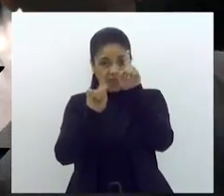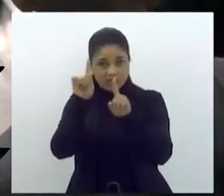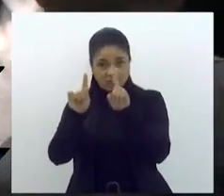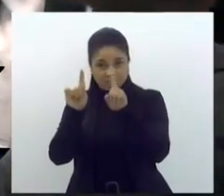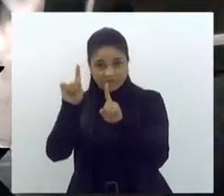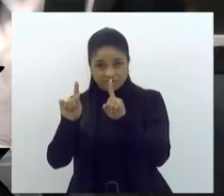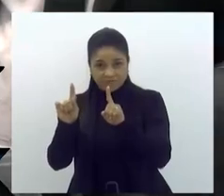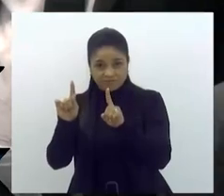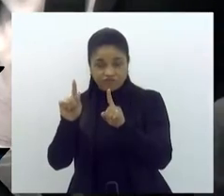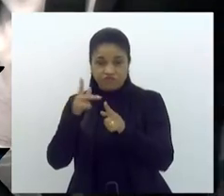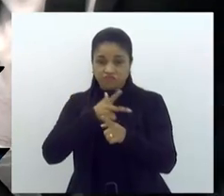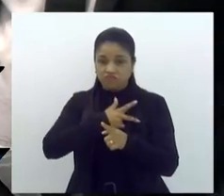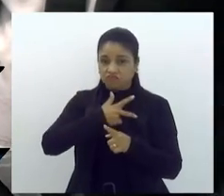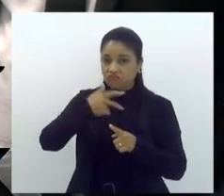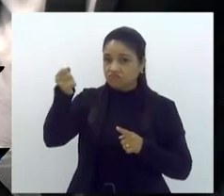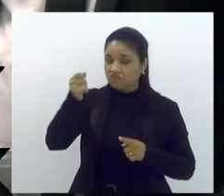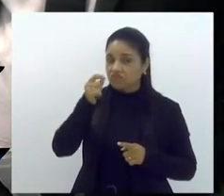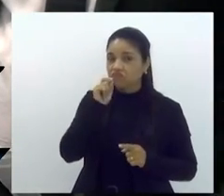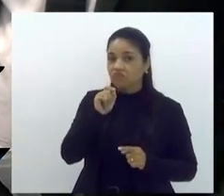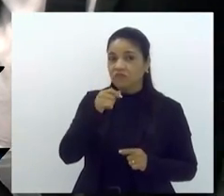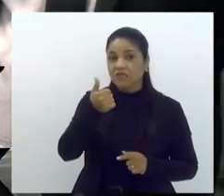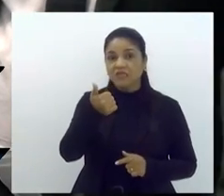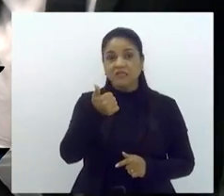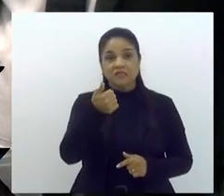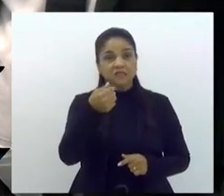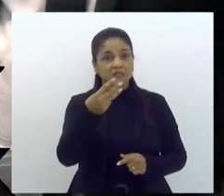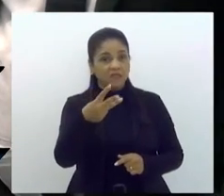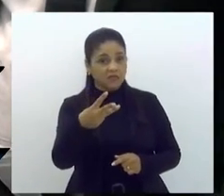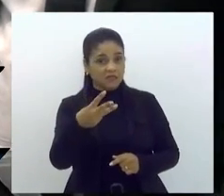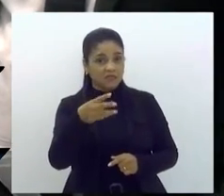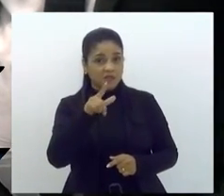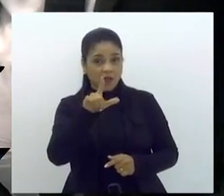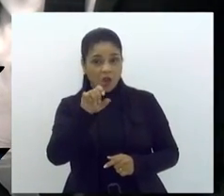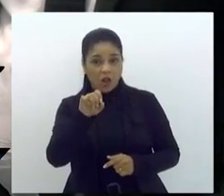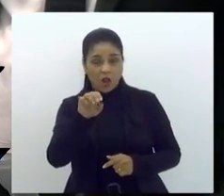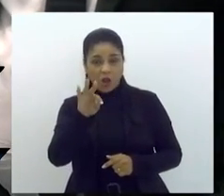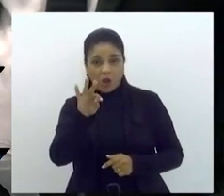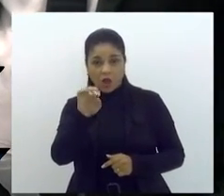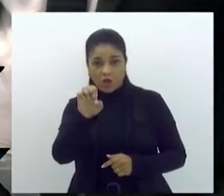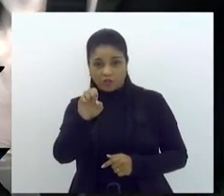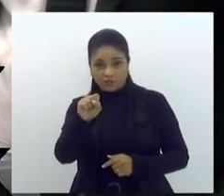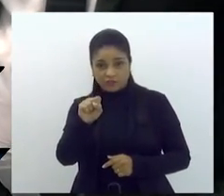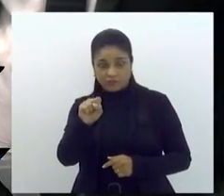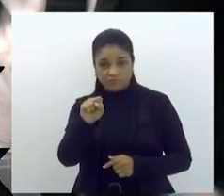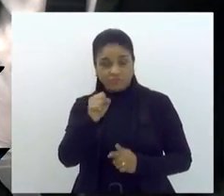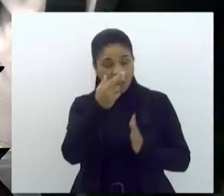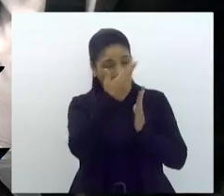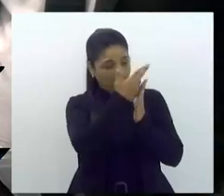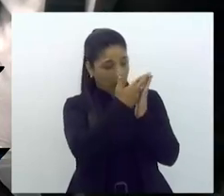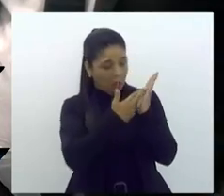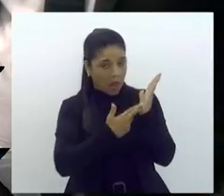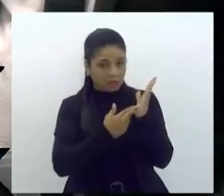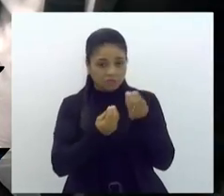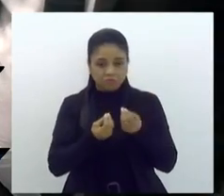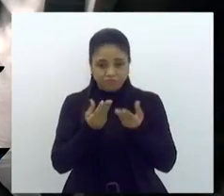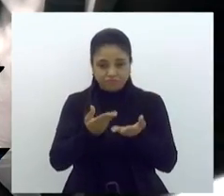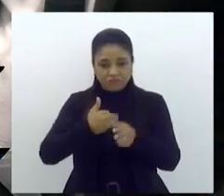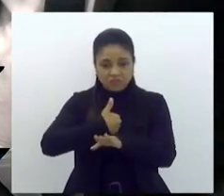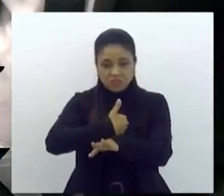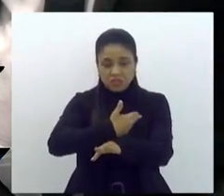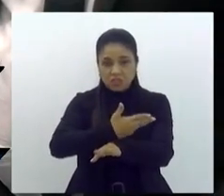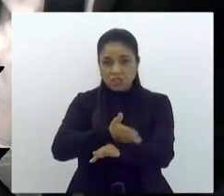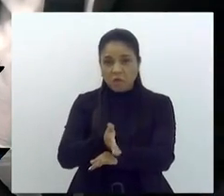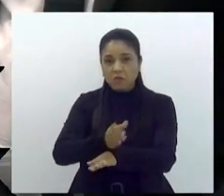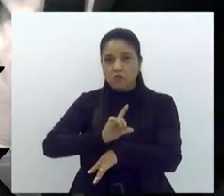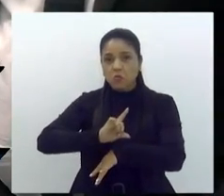a vencedora de 13 lotes seu presidente entregou o seu relatório depois do prazo depois do